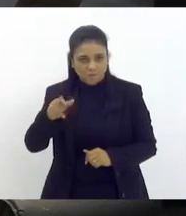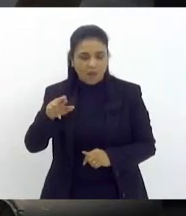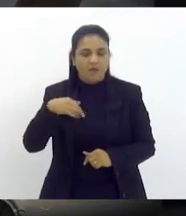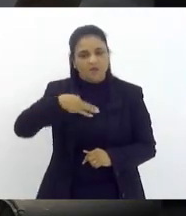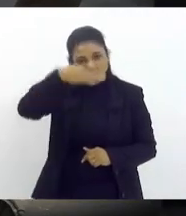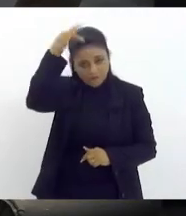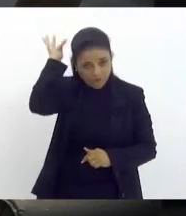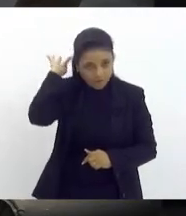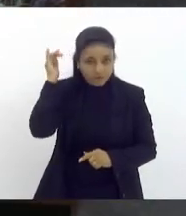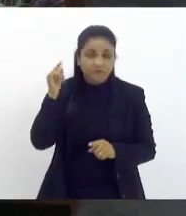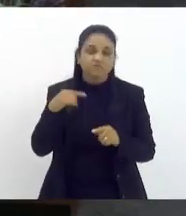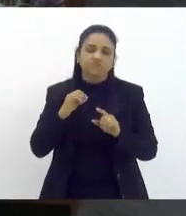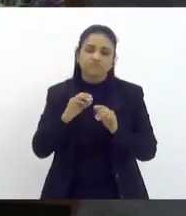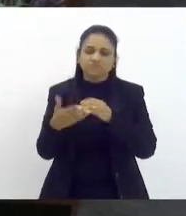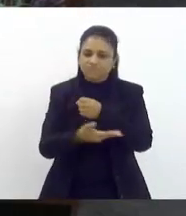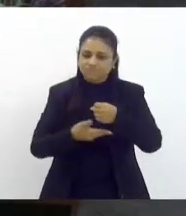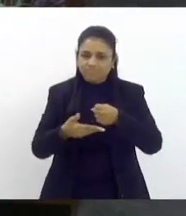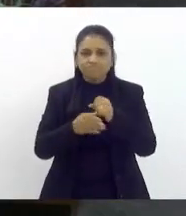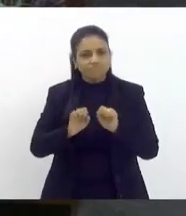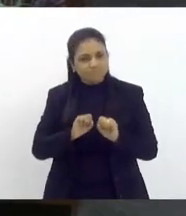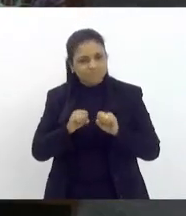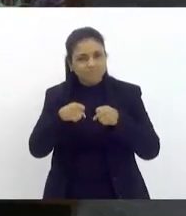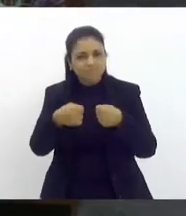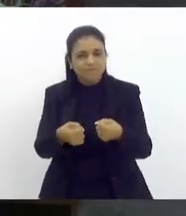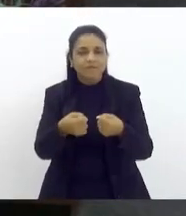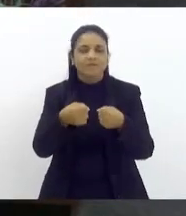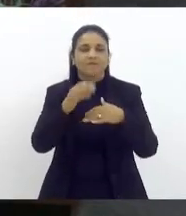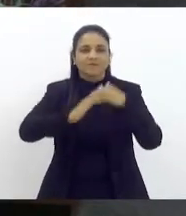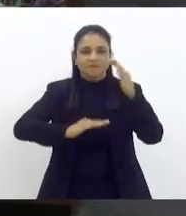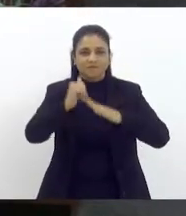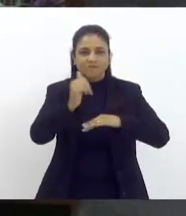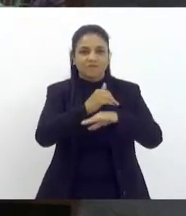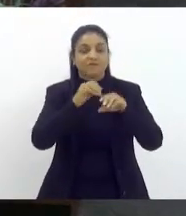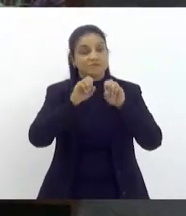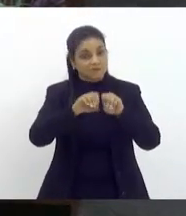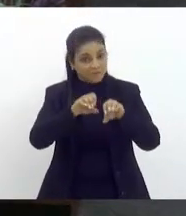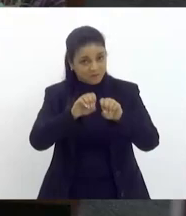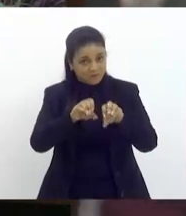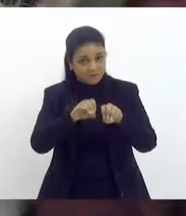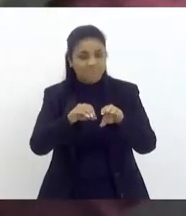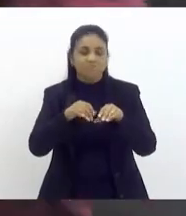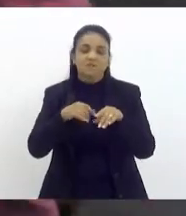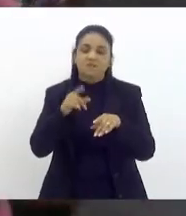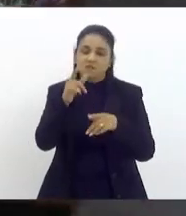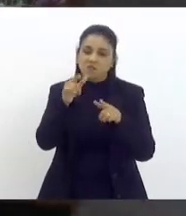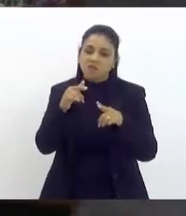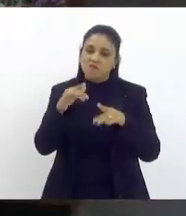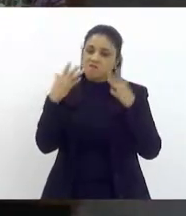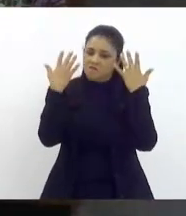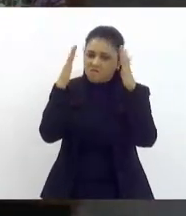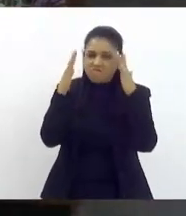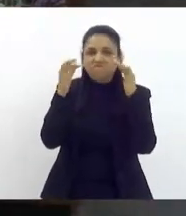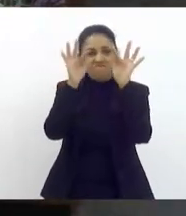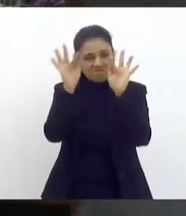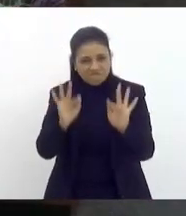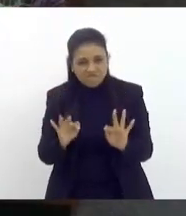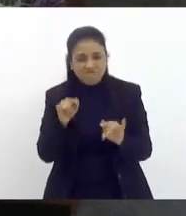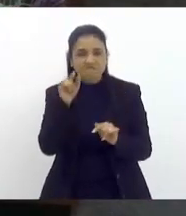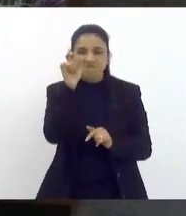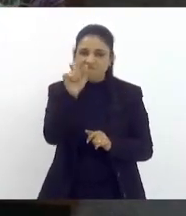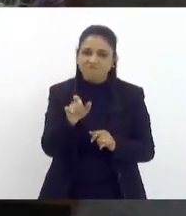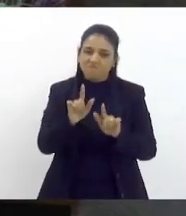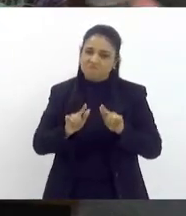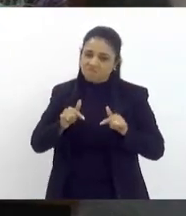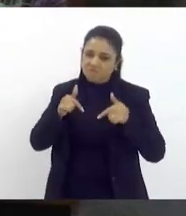nós estamos na base de defesa da educação nessa casa e ficamos muito felizes com teu gesto democrático e aí eu quero usar essa palavra democrática